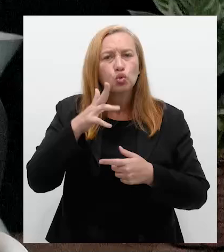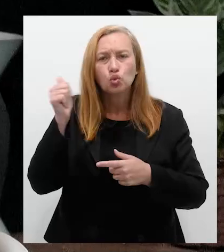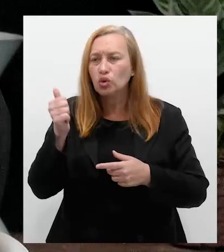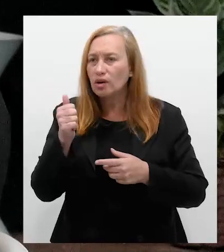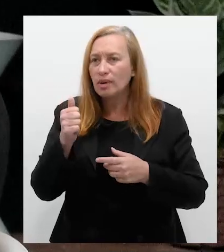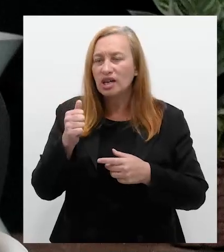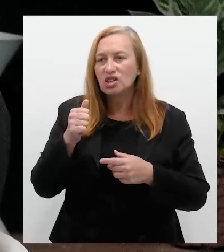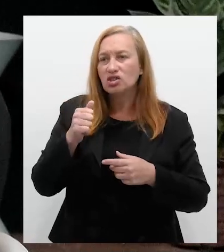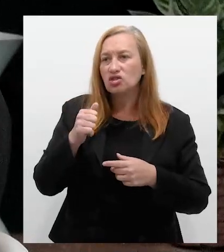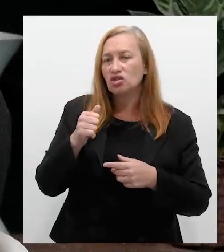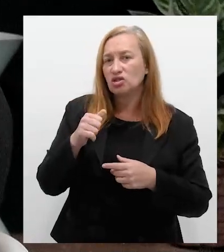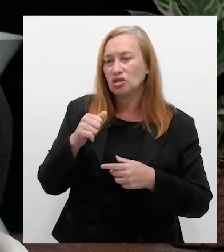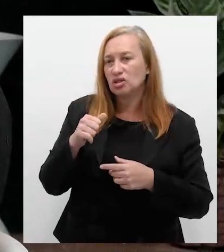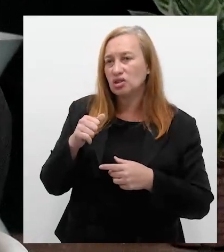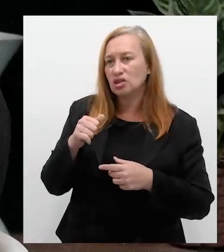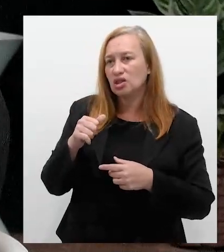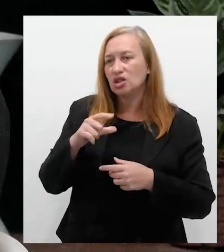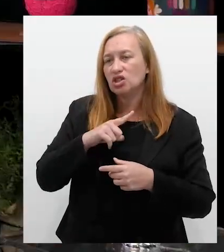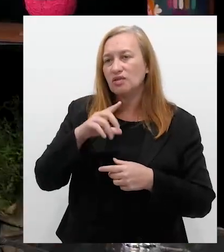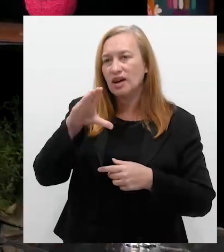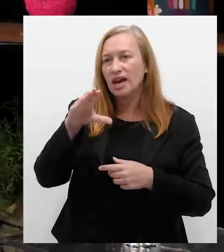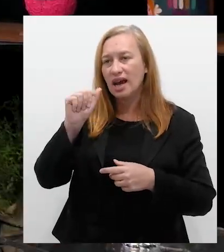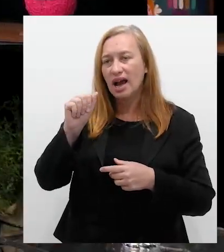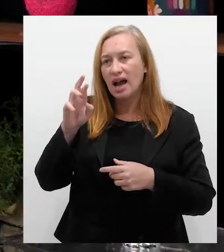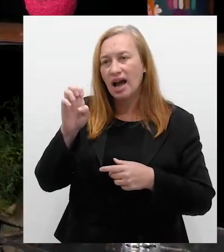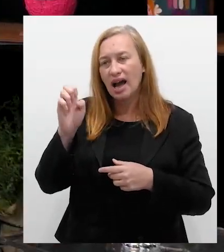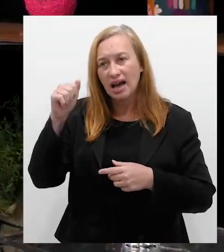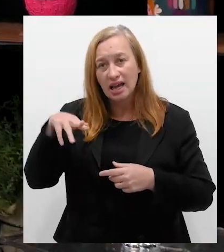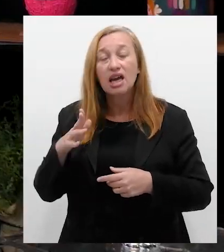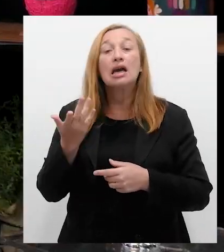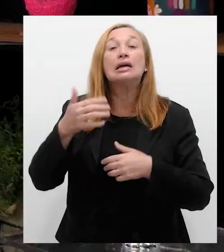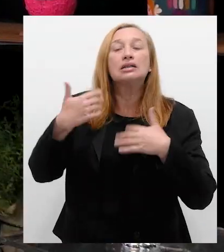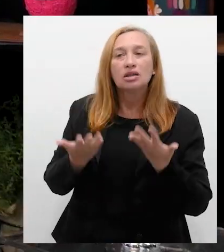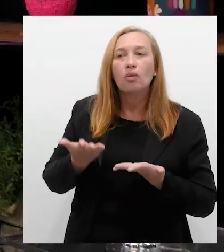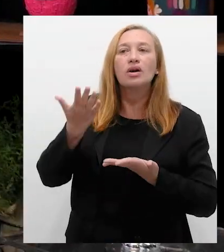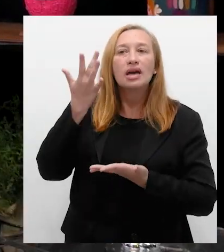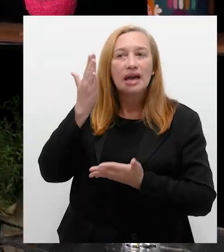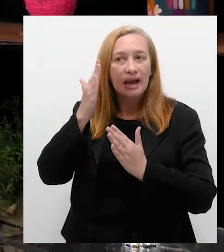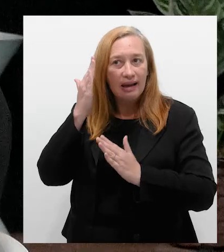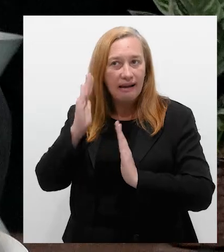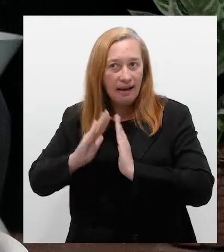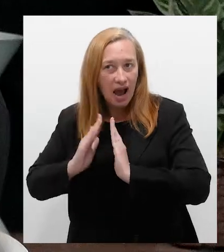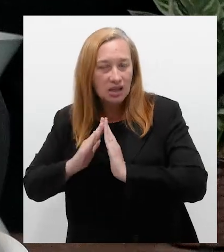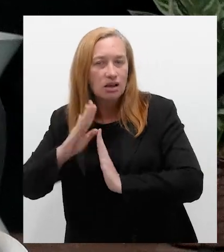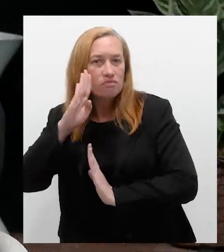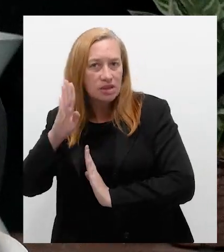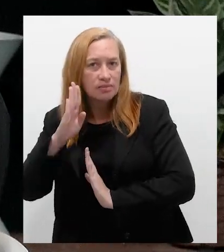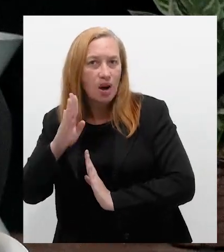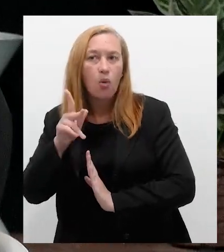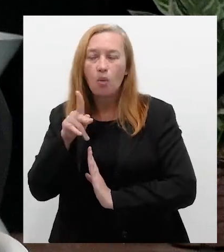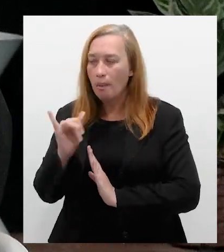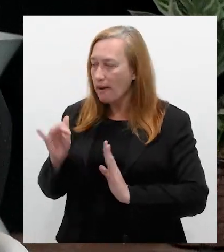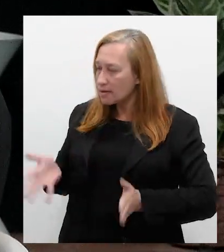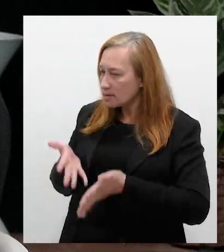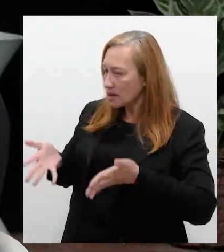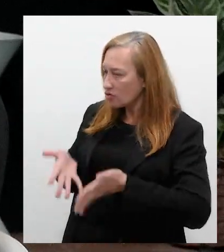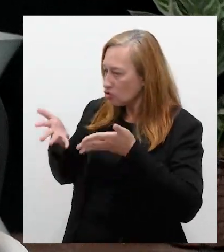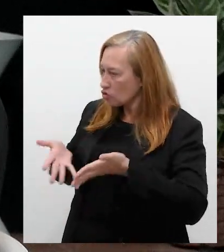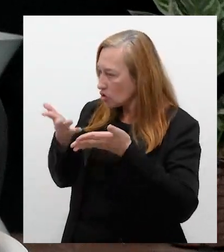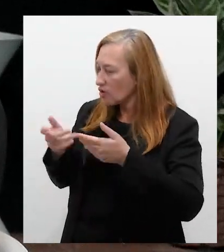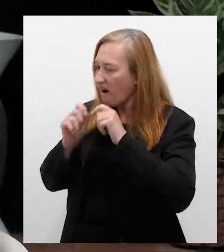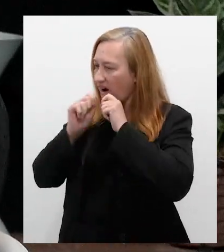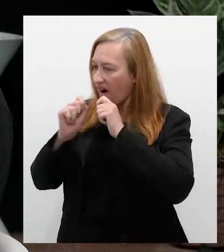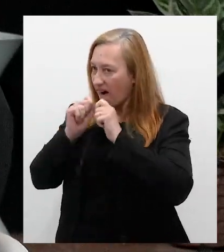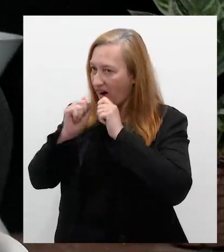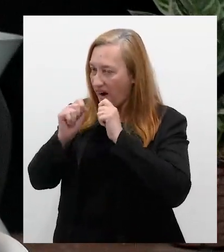eu tive cárie na minha vida. Então, assim, em casa eu acho que é fundamental que os pais incentivem a criança a usar o fio dental, a